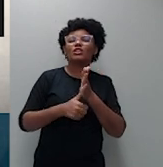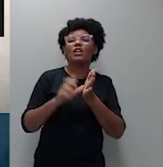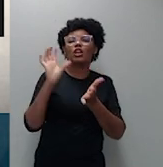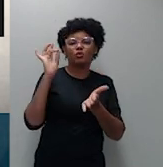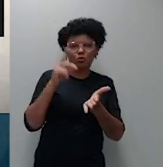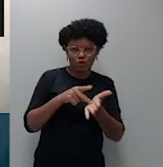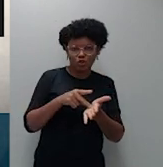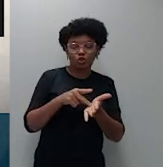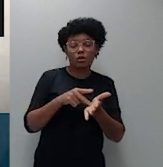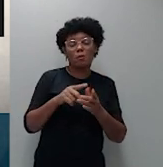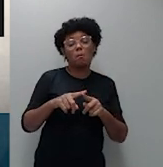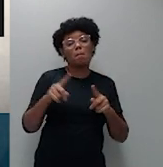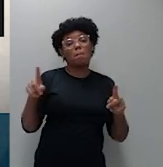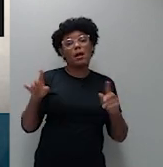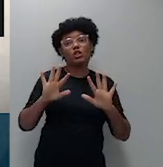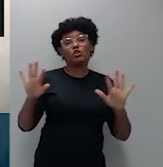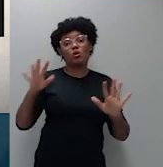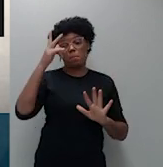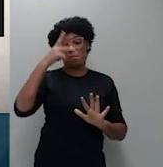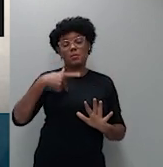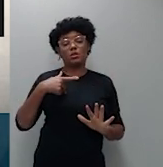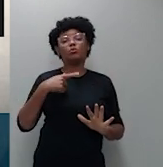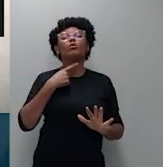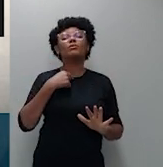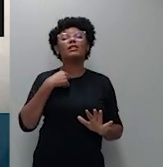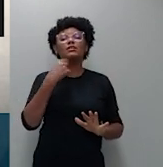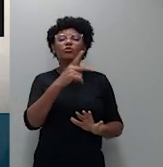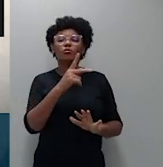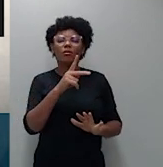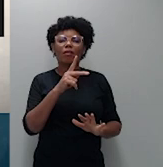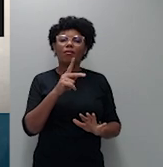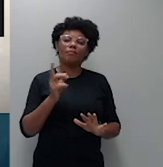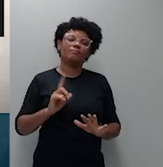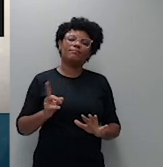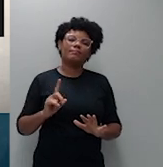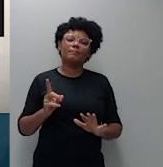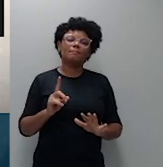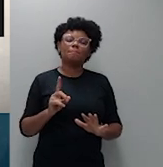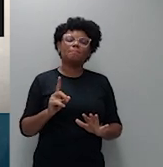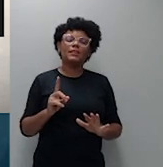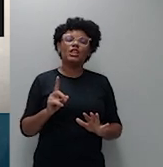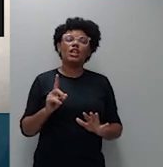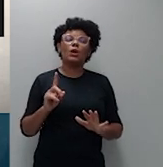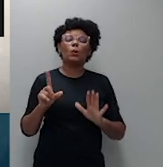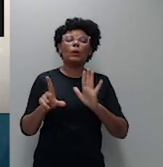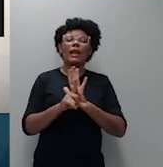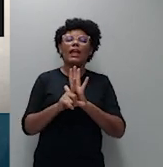para atender a desejo pessoal mercado pela lei